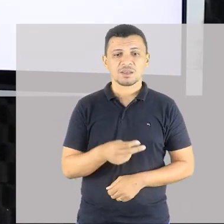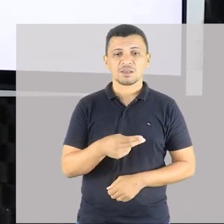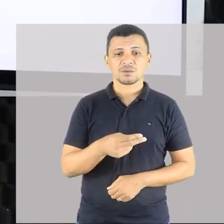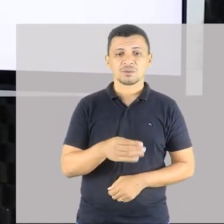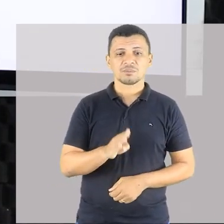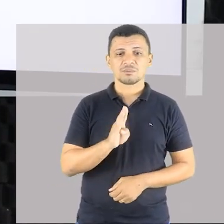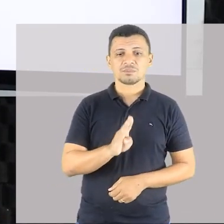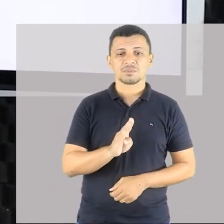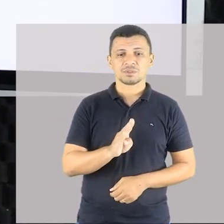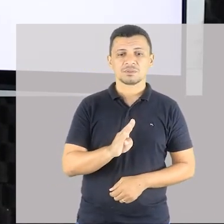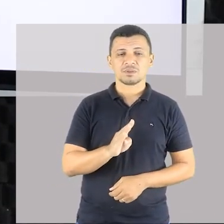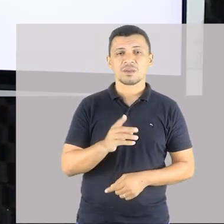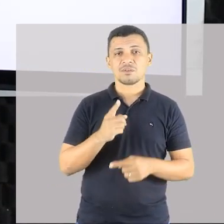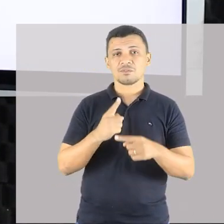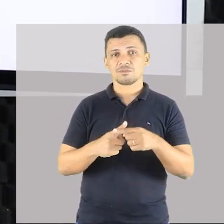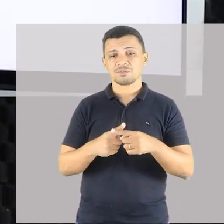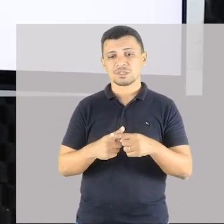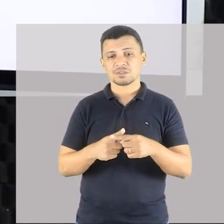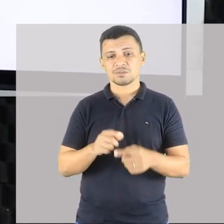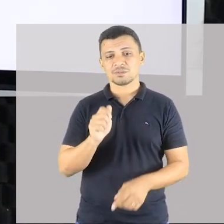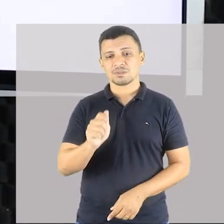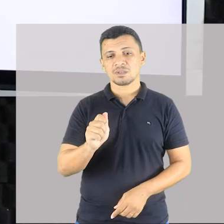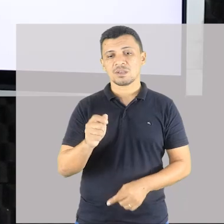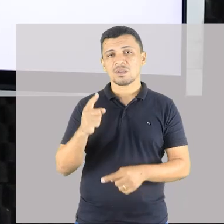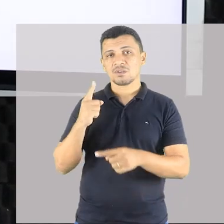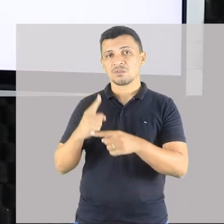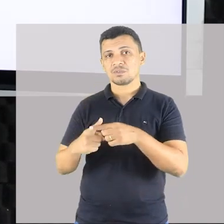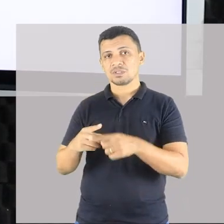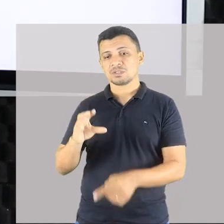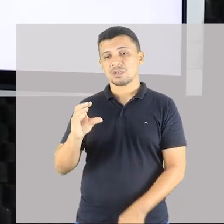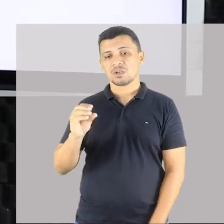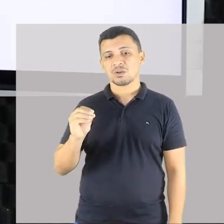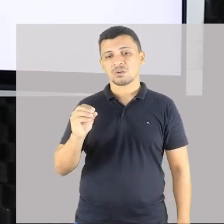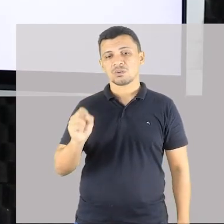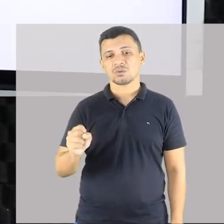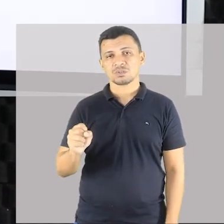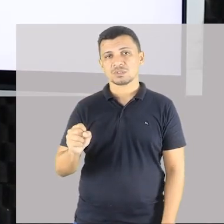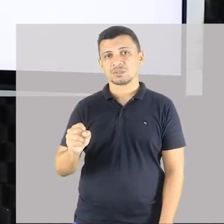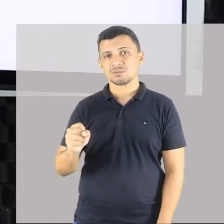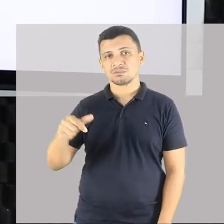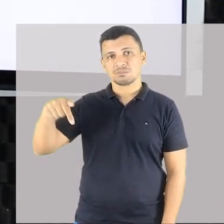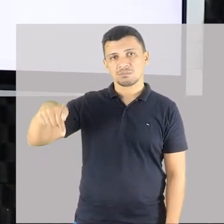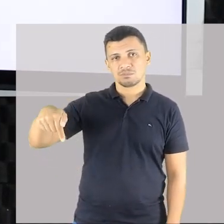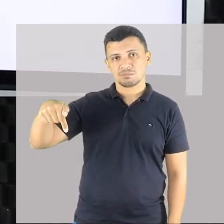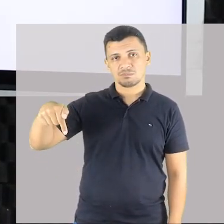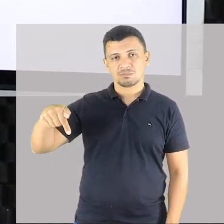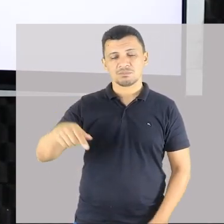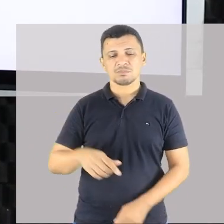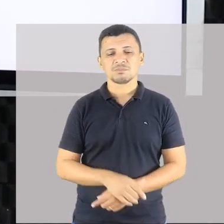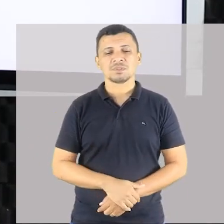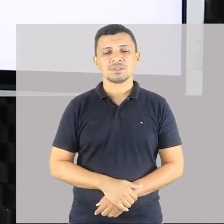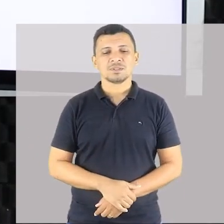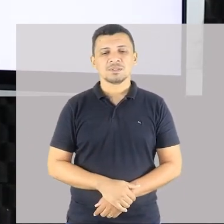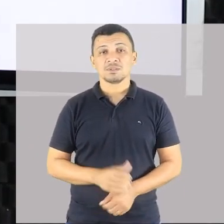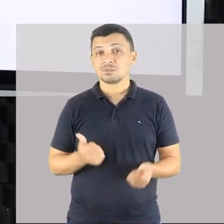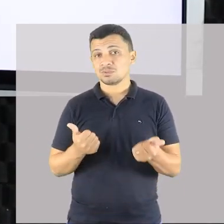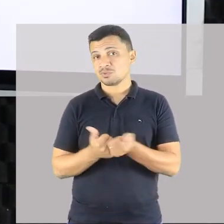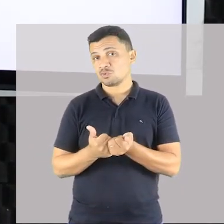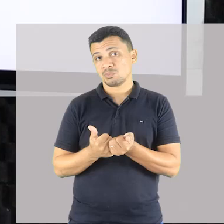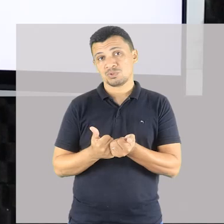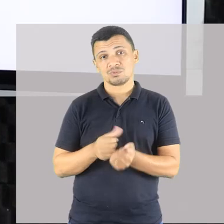Campo, área e o cosseno do ângulo. Então, ó, só